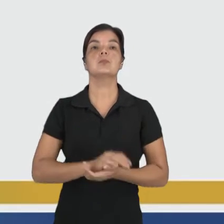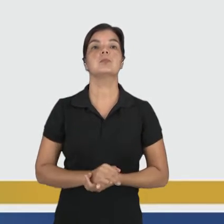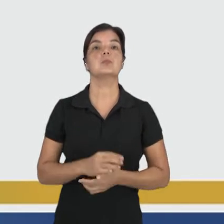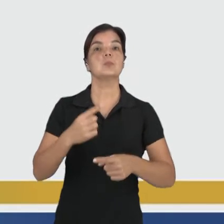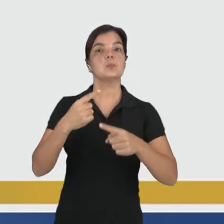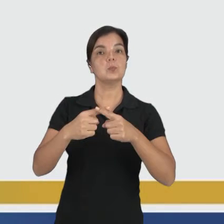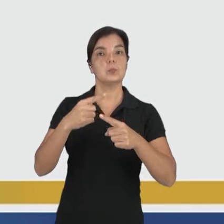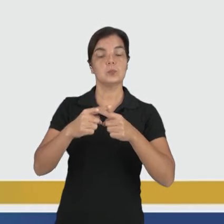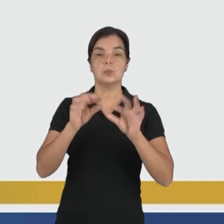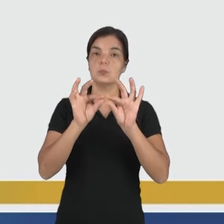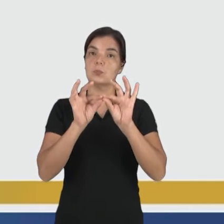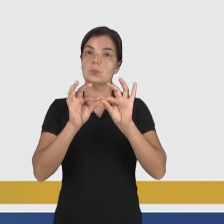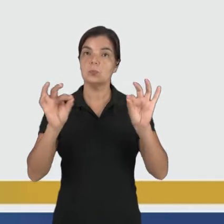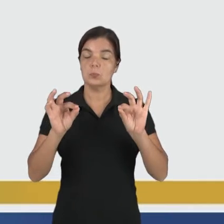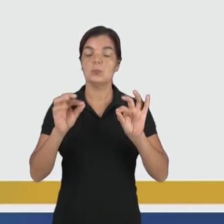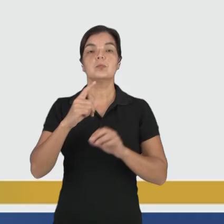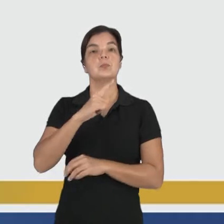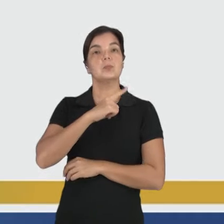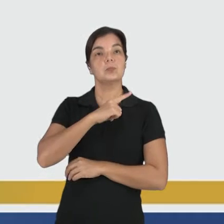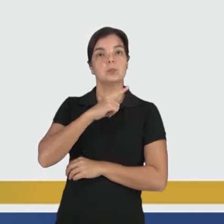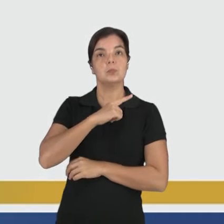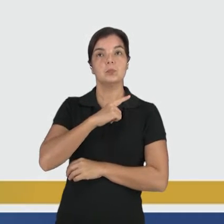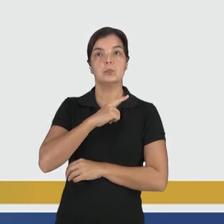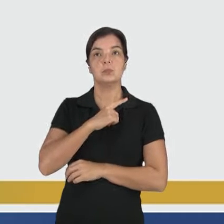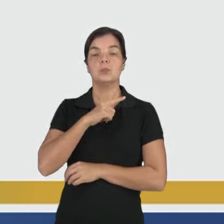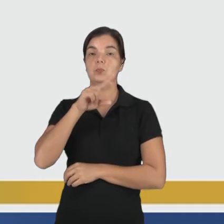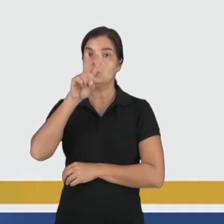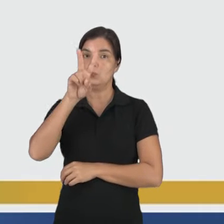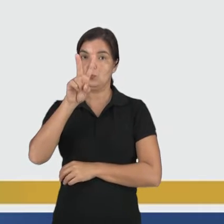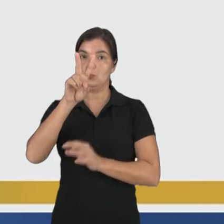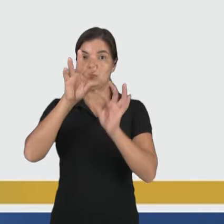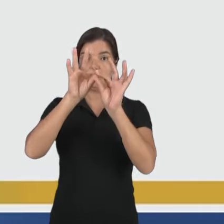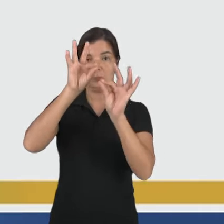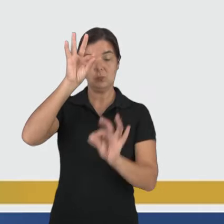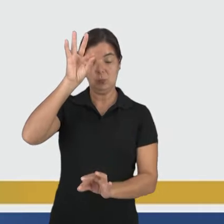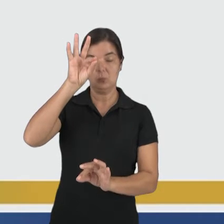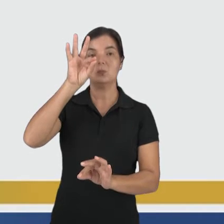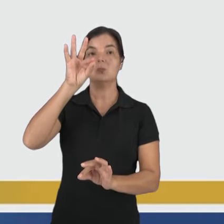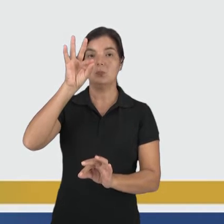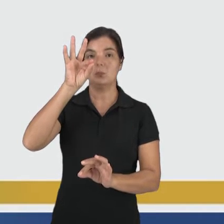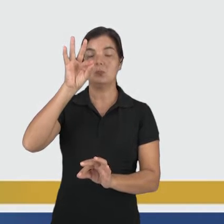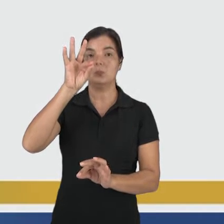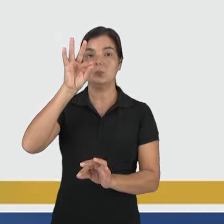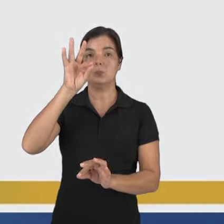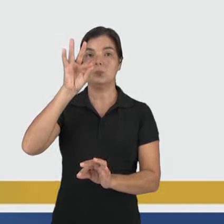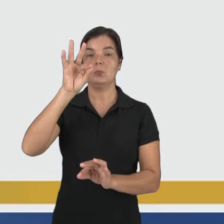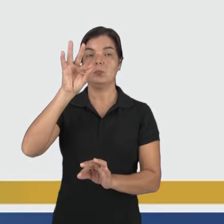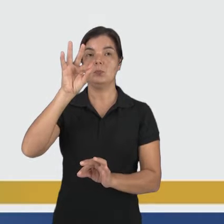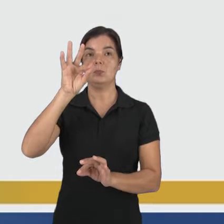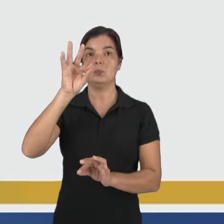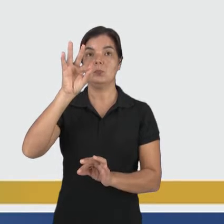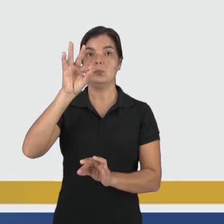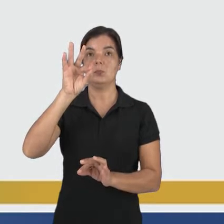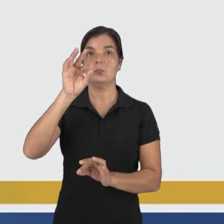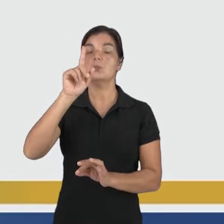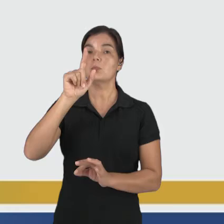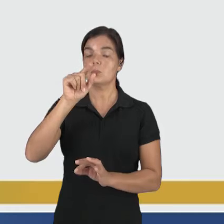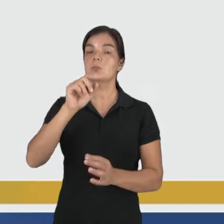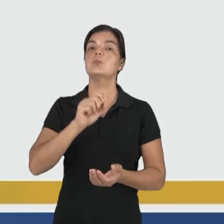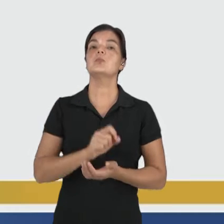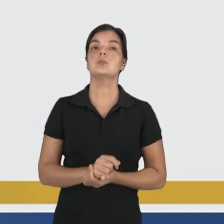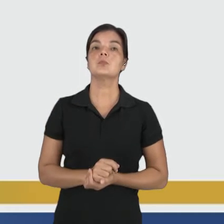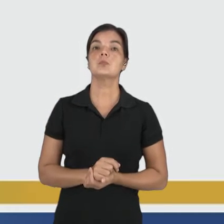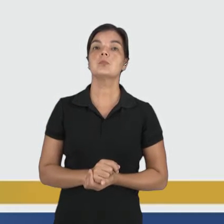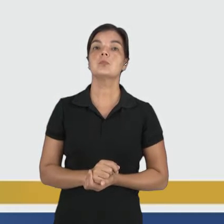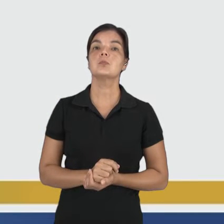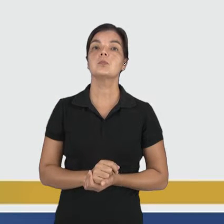Porque a distância que nós temos aí do vértice para o centro da circunferência, ela